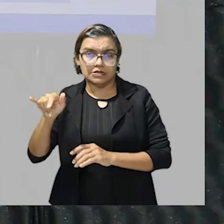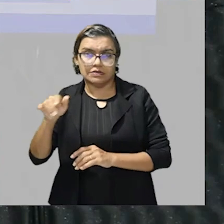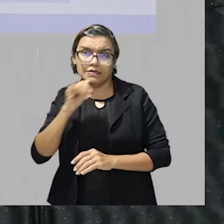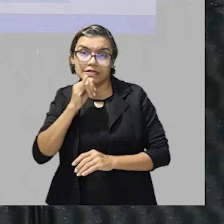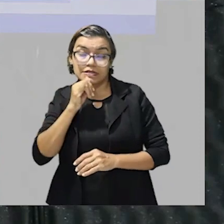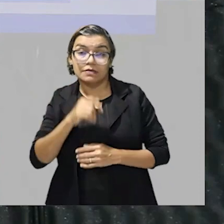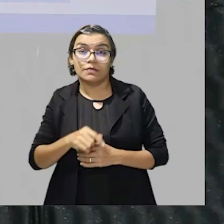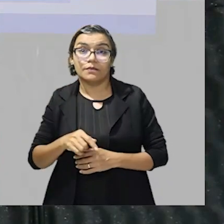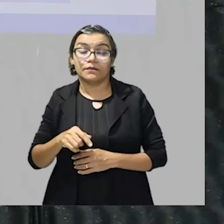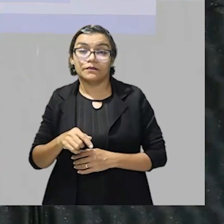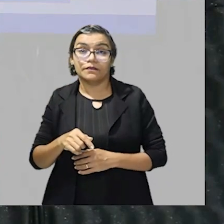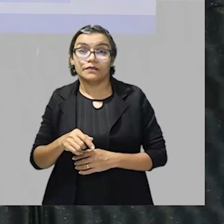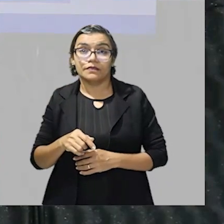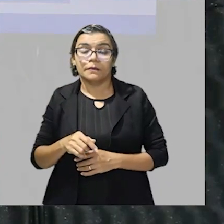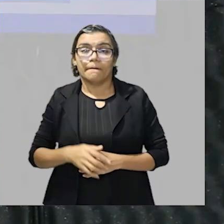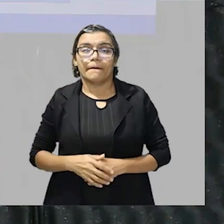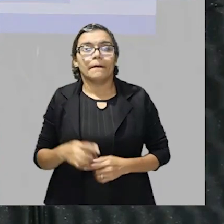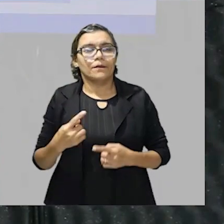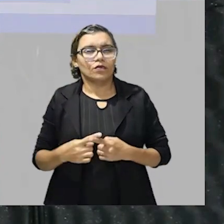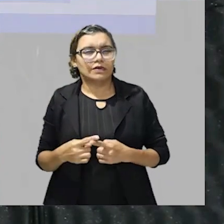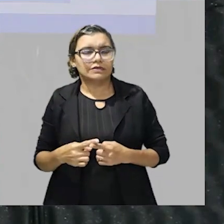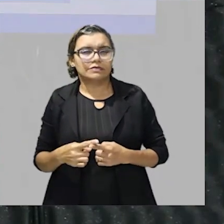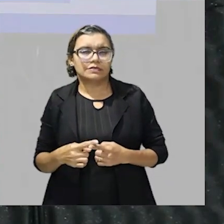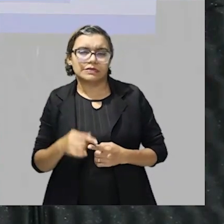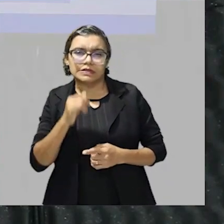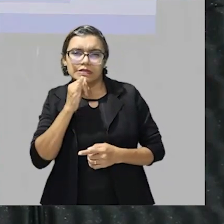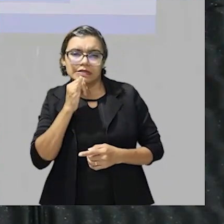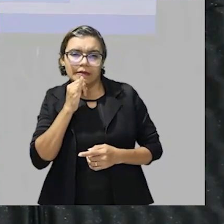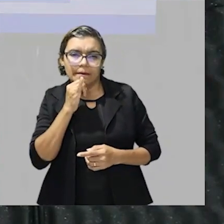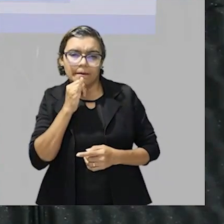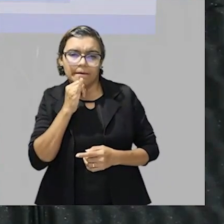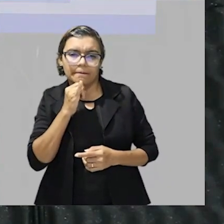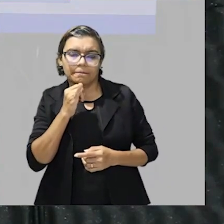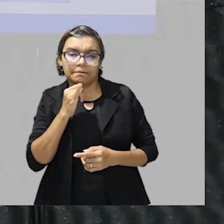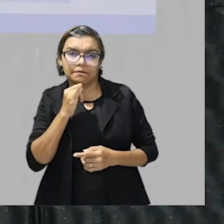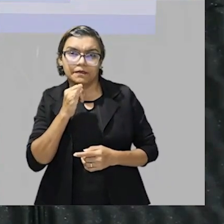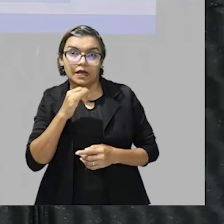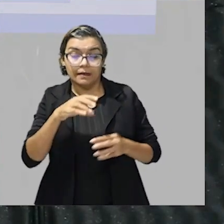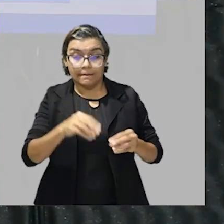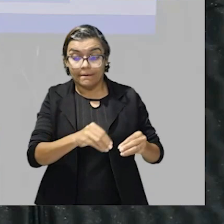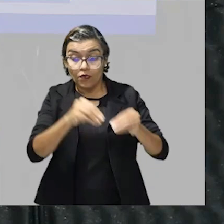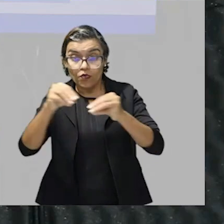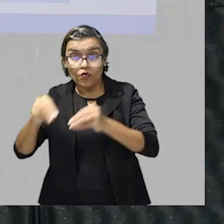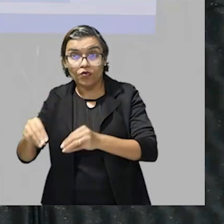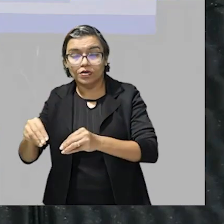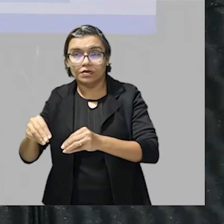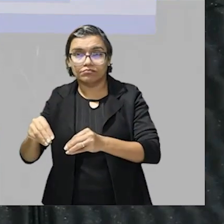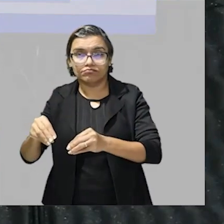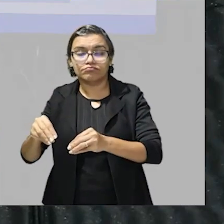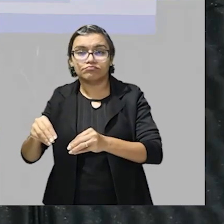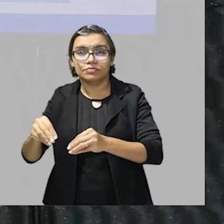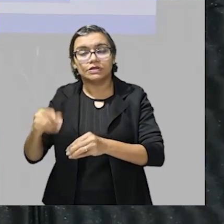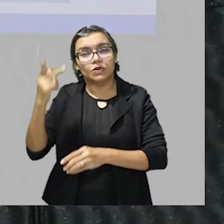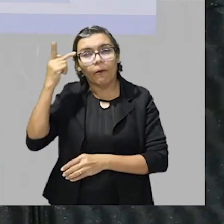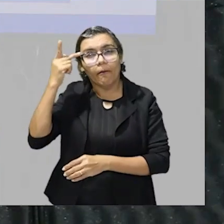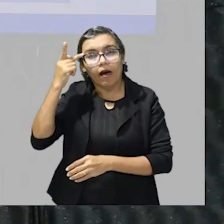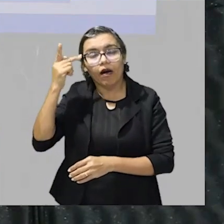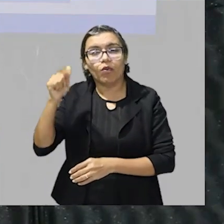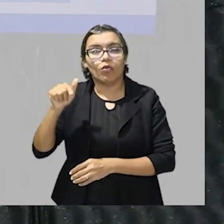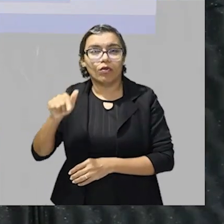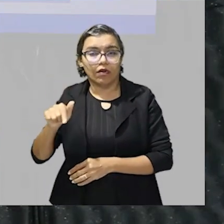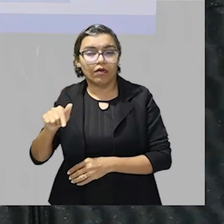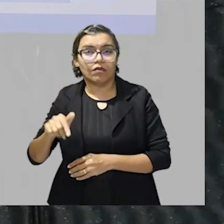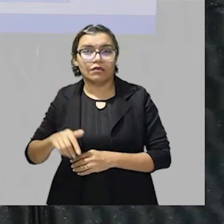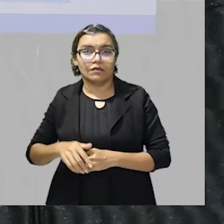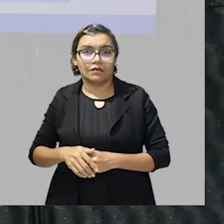por conta dessa de ser retirante ou seja de sair da sua terra porque porque não chovia não tinha como plantar